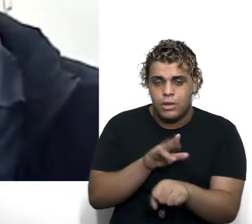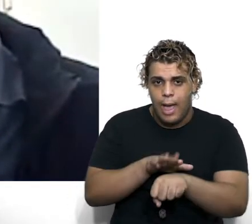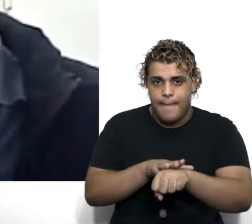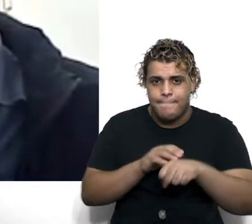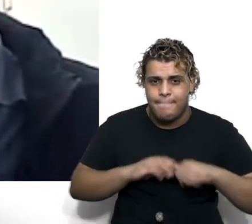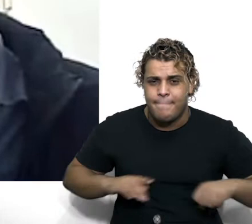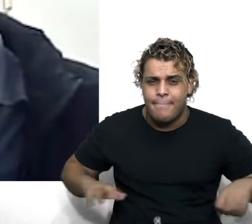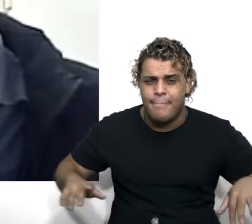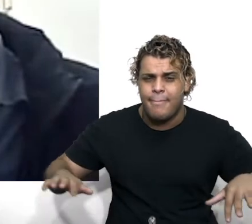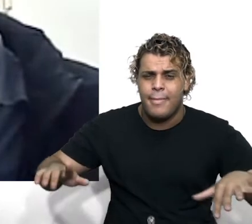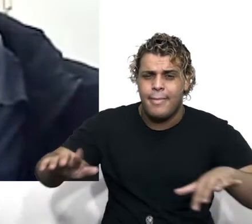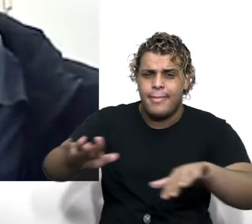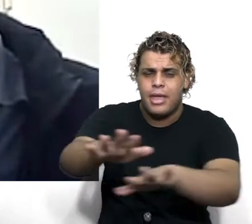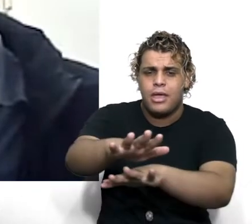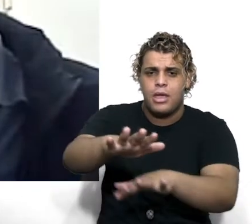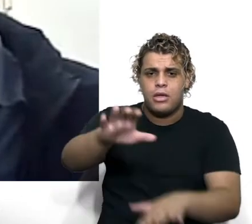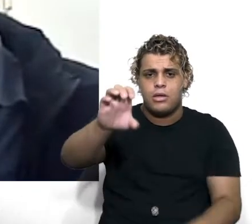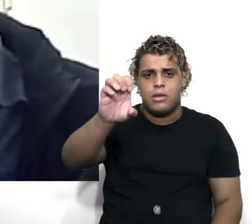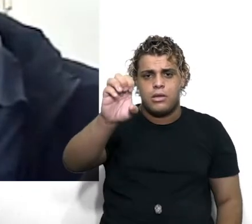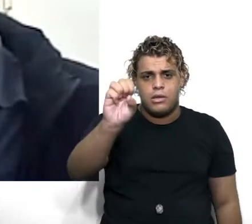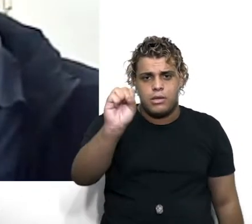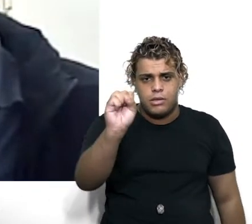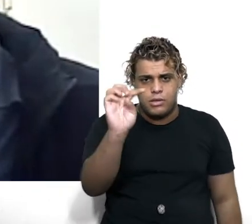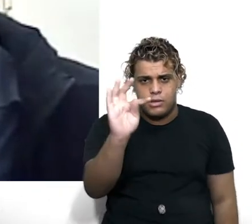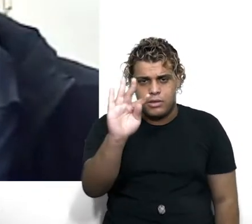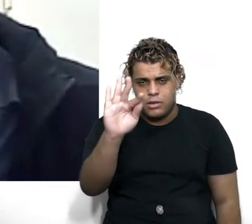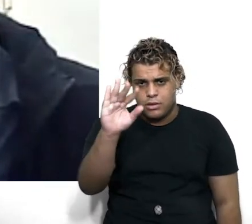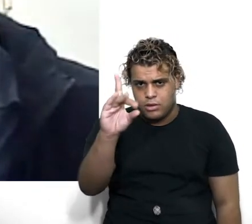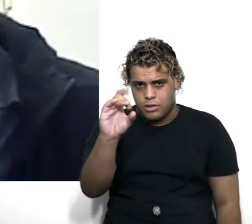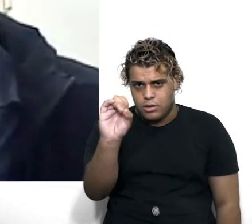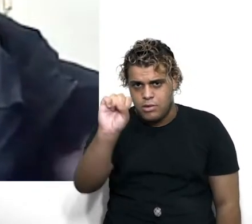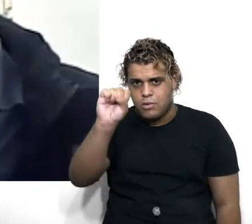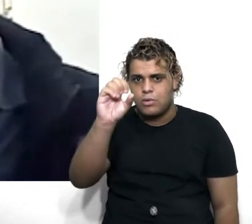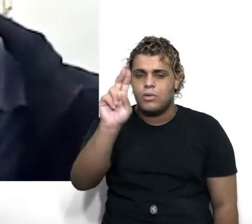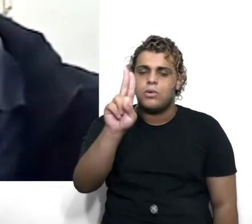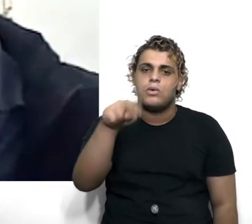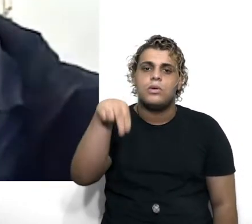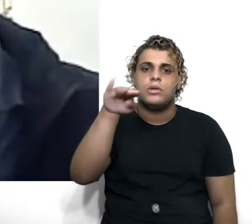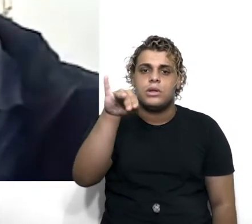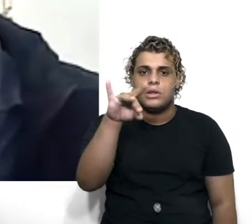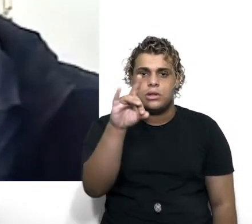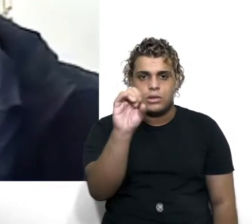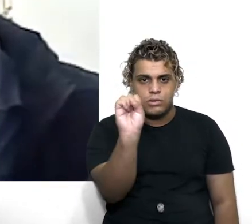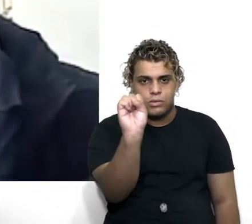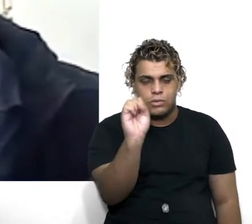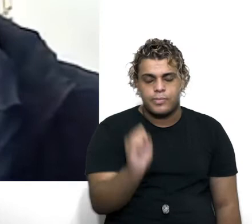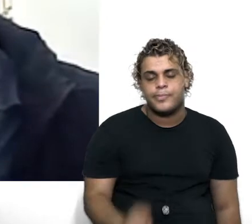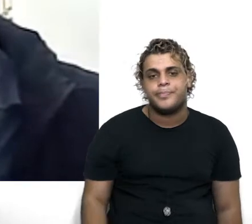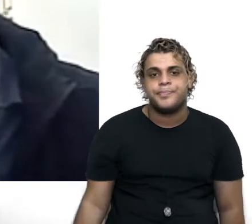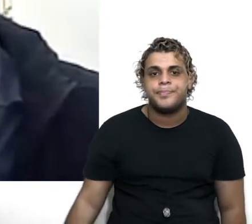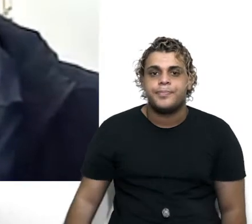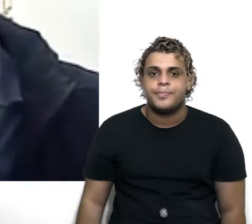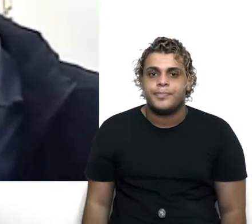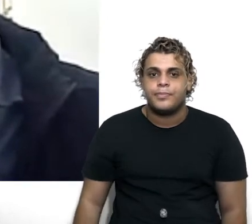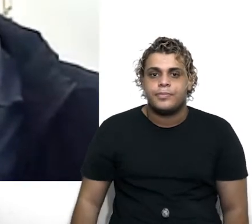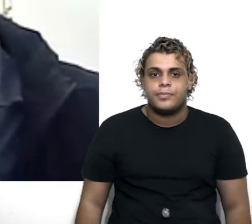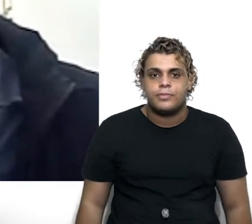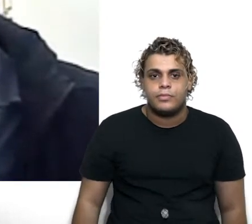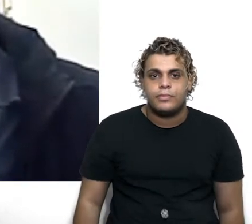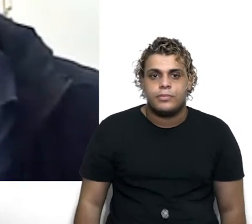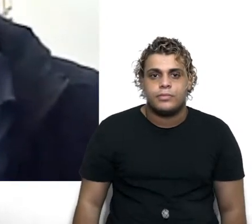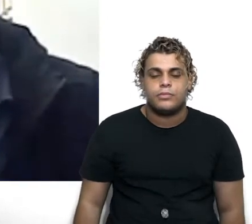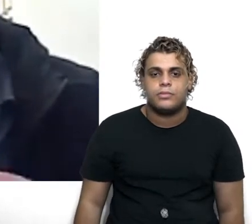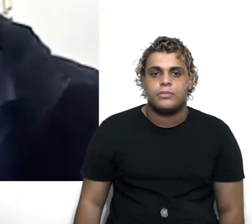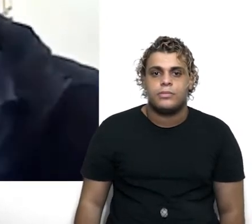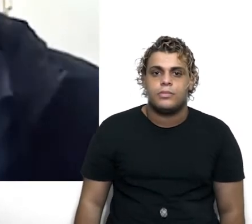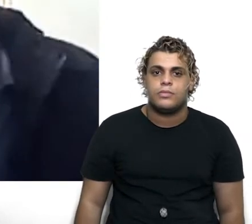América, e que era precisamente uma epopeia que eu estava a escrever nessa altura. Aliás, até brinquei